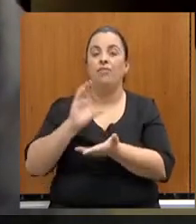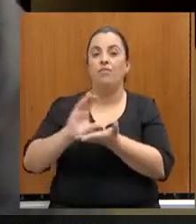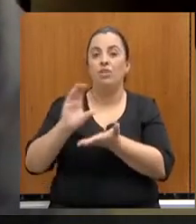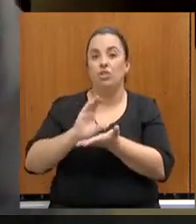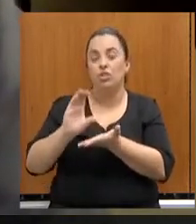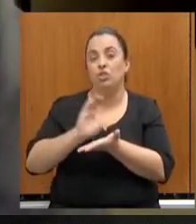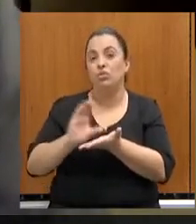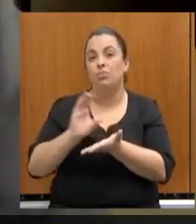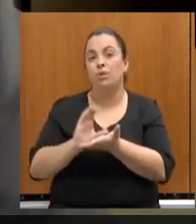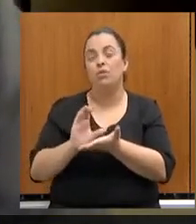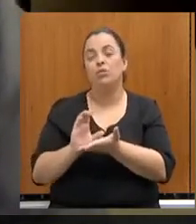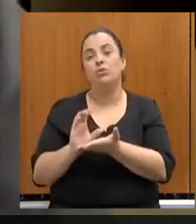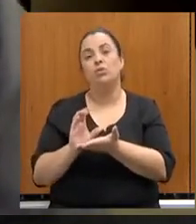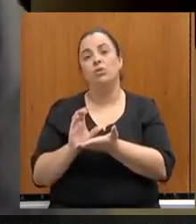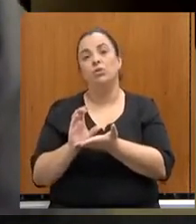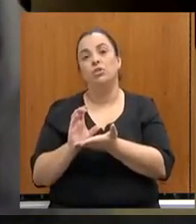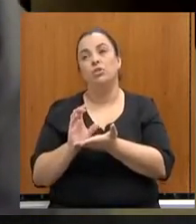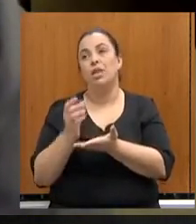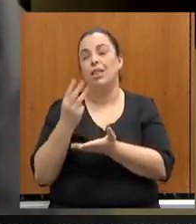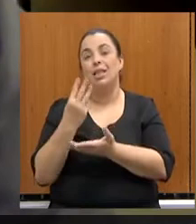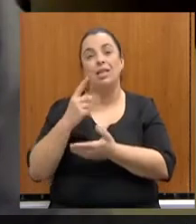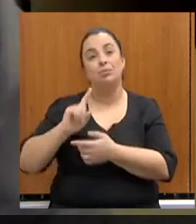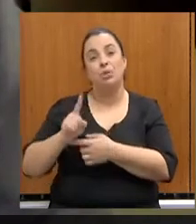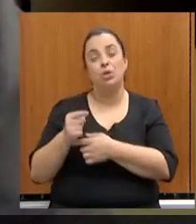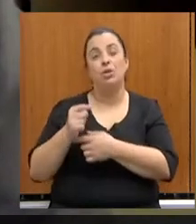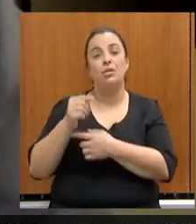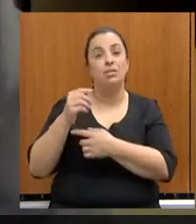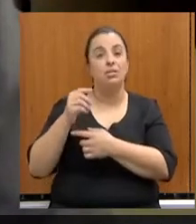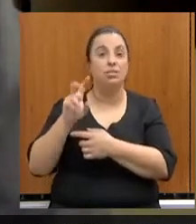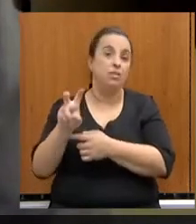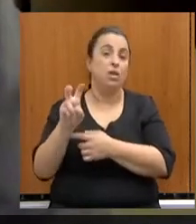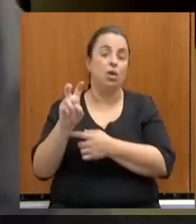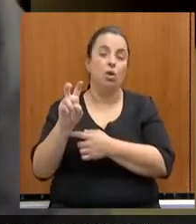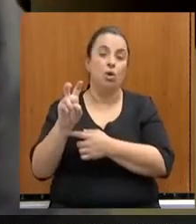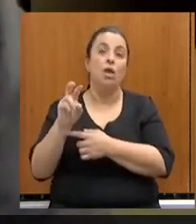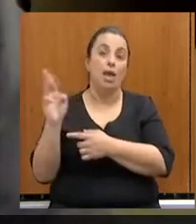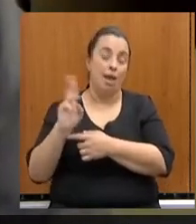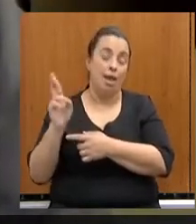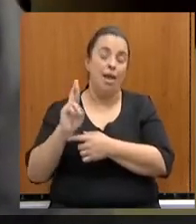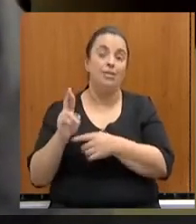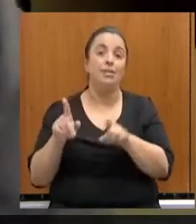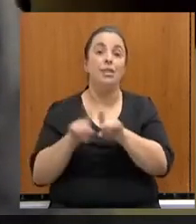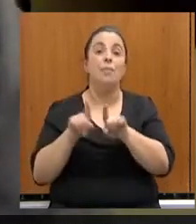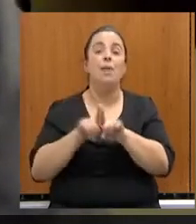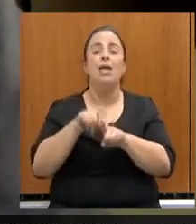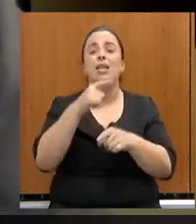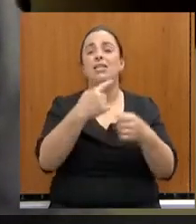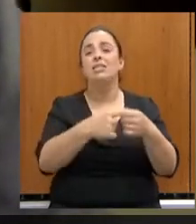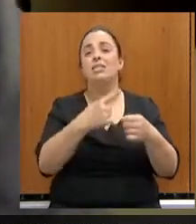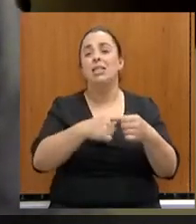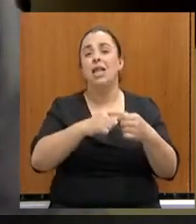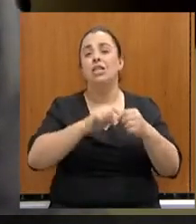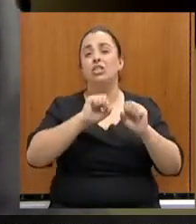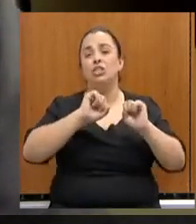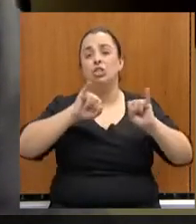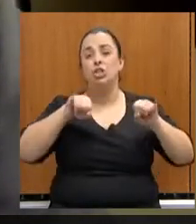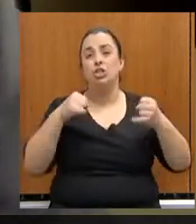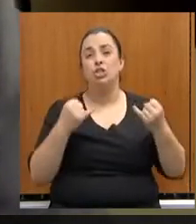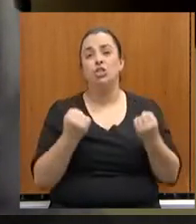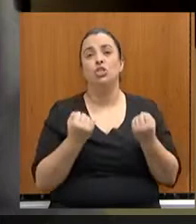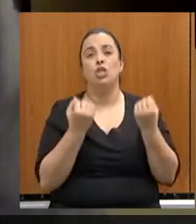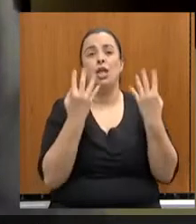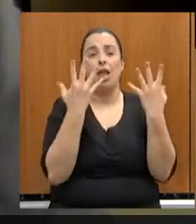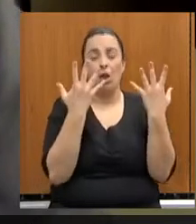de reais e na cidade de Janaúba também é por coincidência há